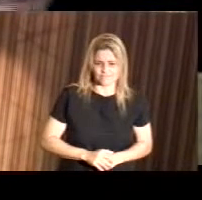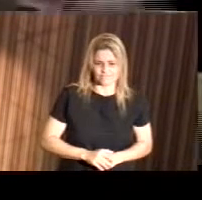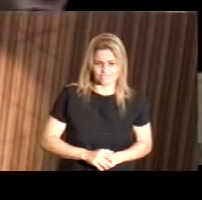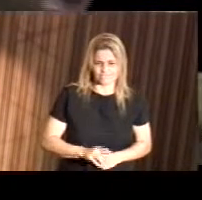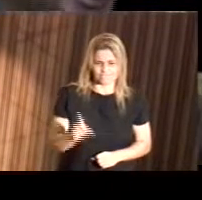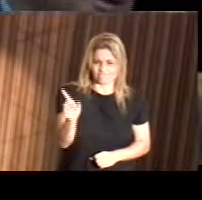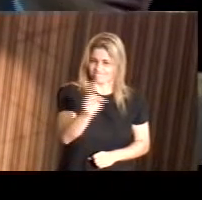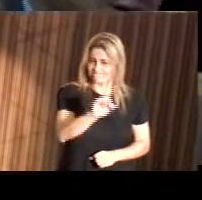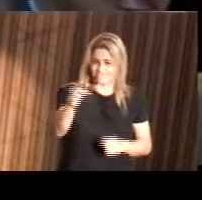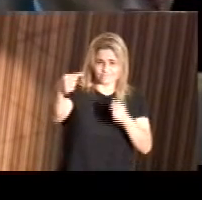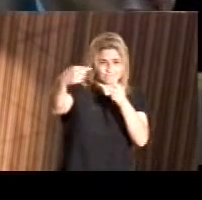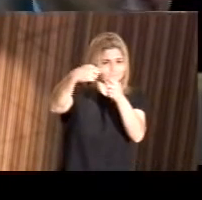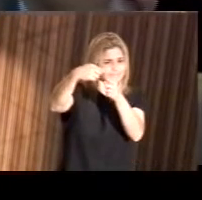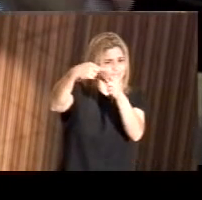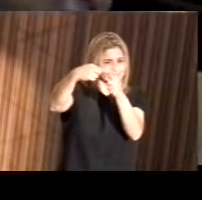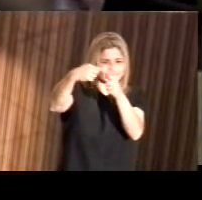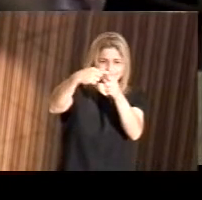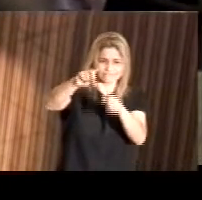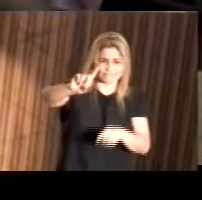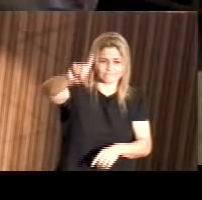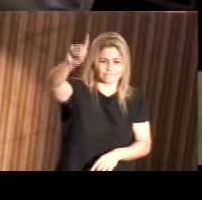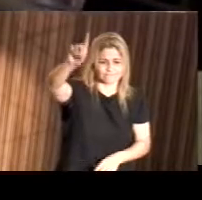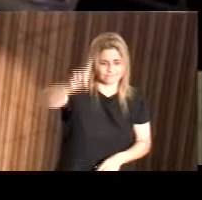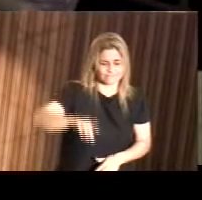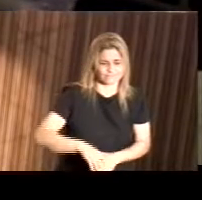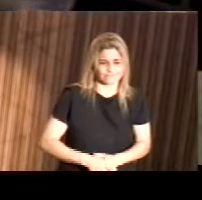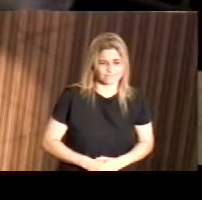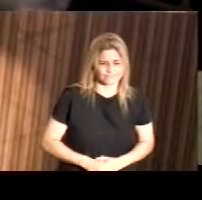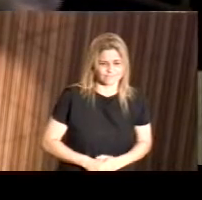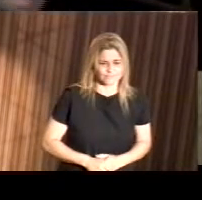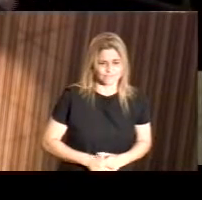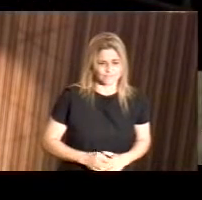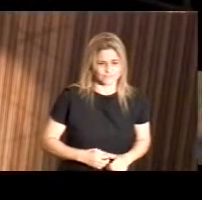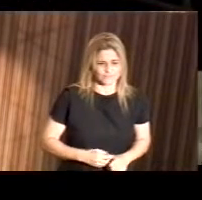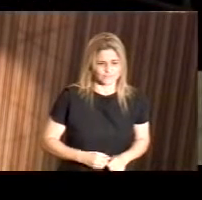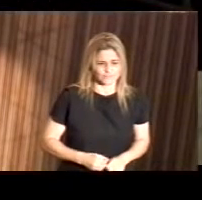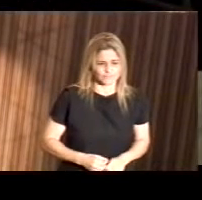não são os ideais do Senhor para você.